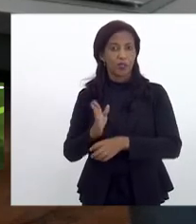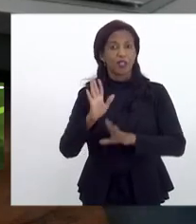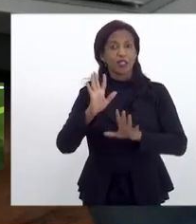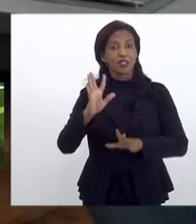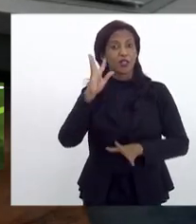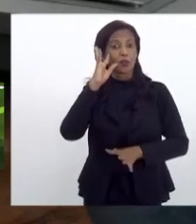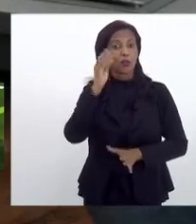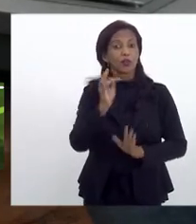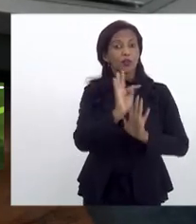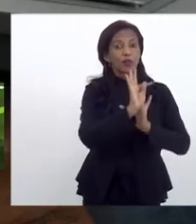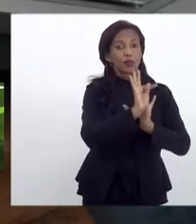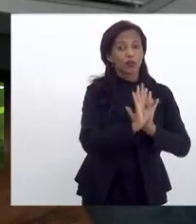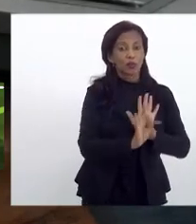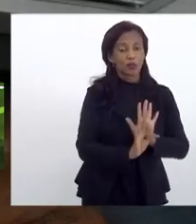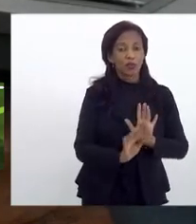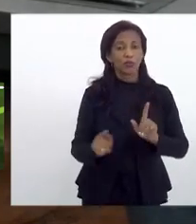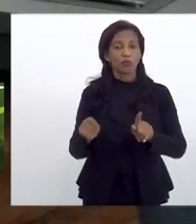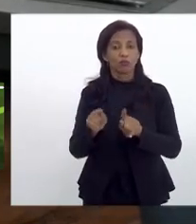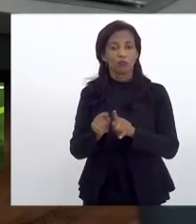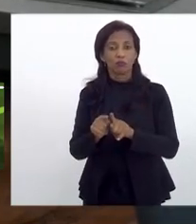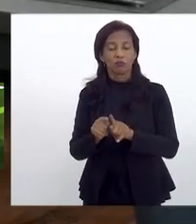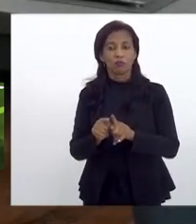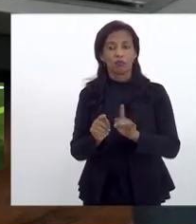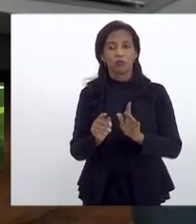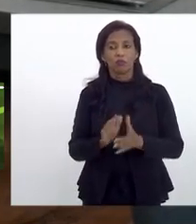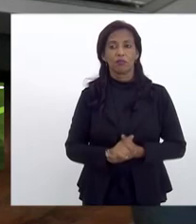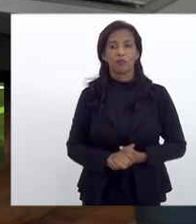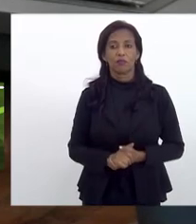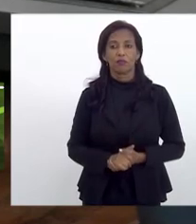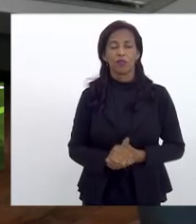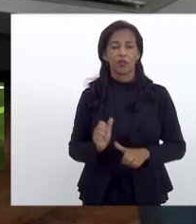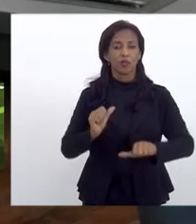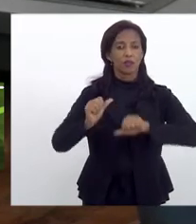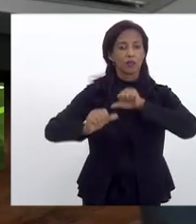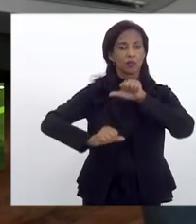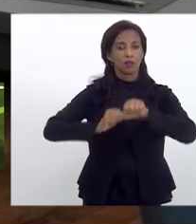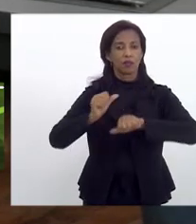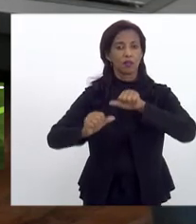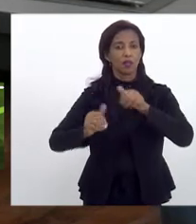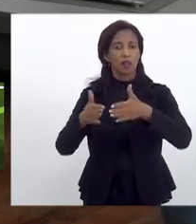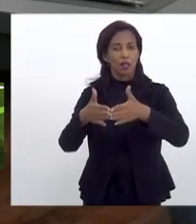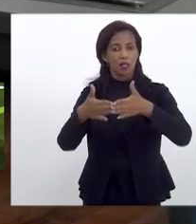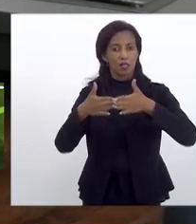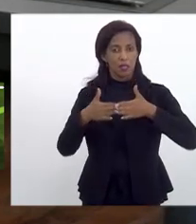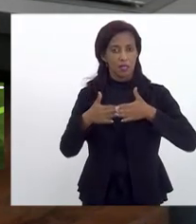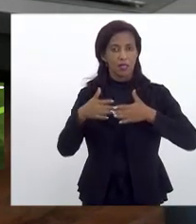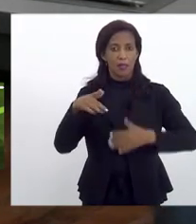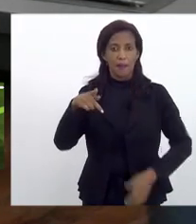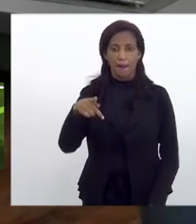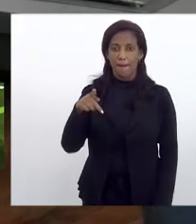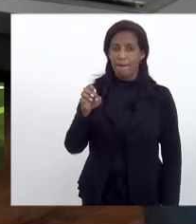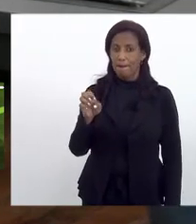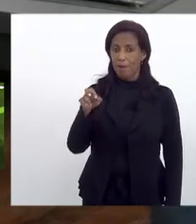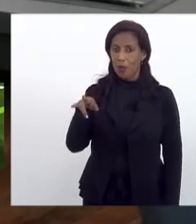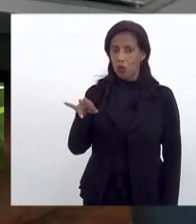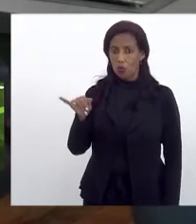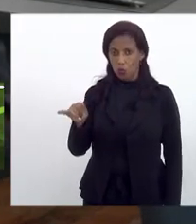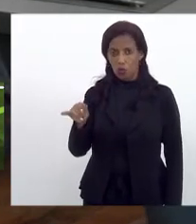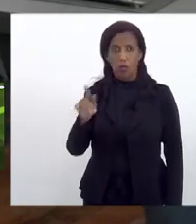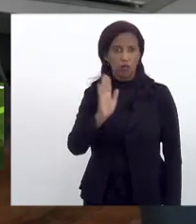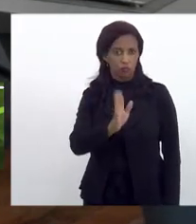resolvendo No texto A questão Da vedação Da transformação Da licenças em pecúnia Não é? Isso está sendo resolvido